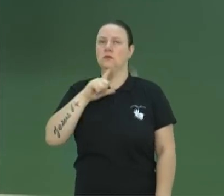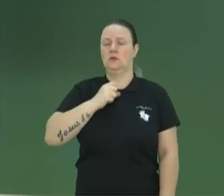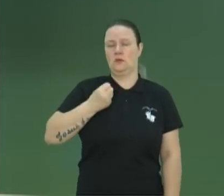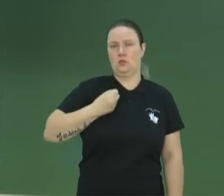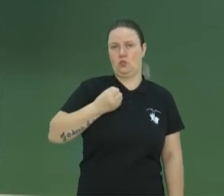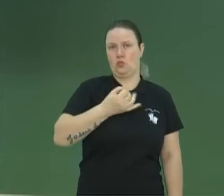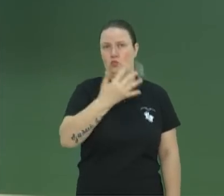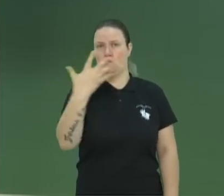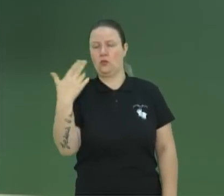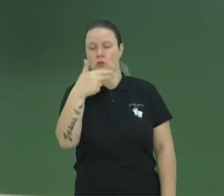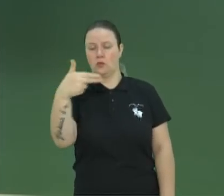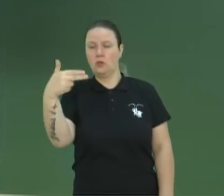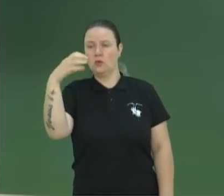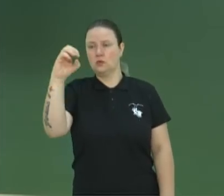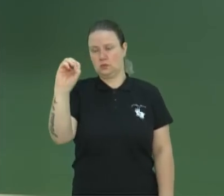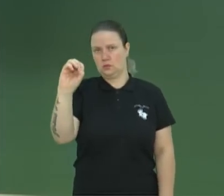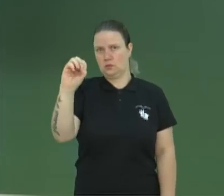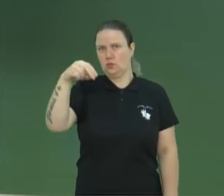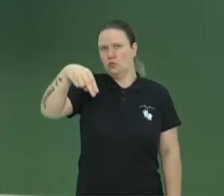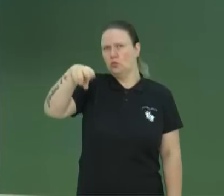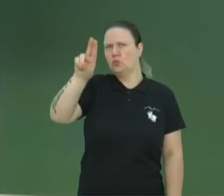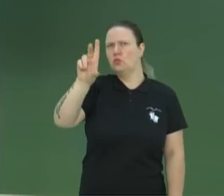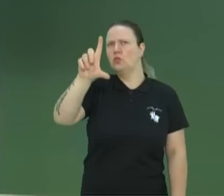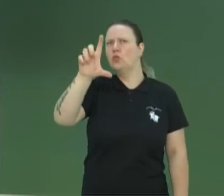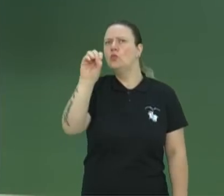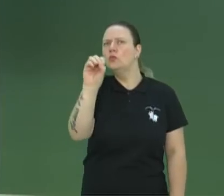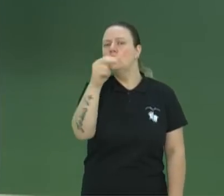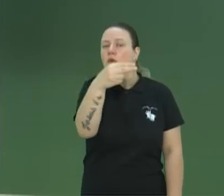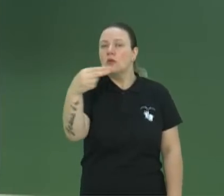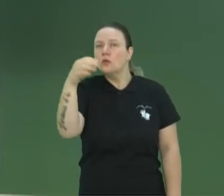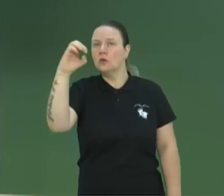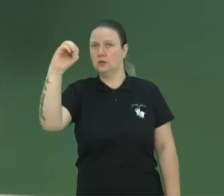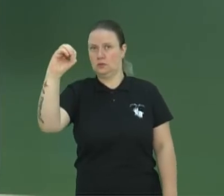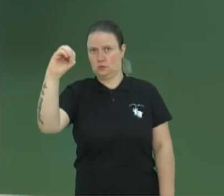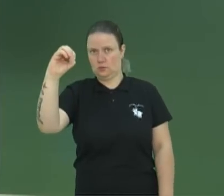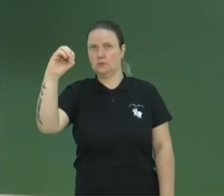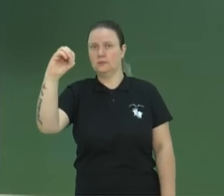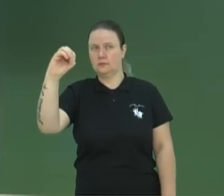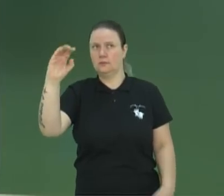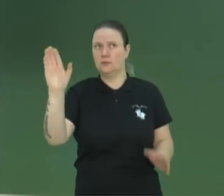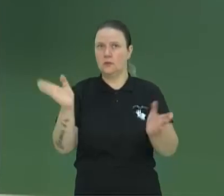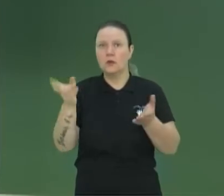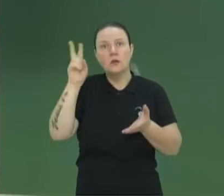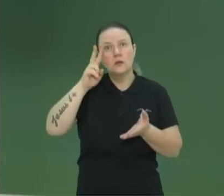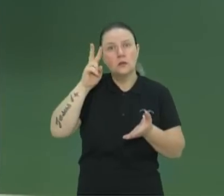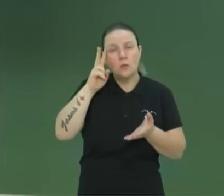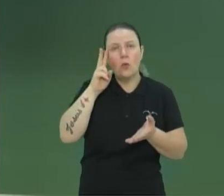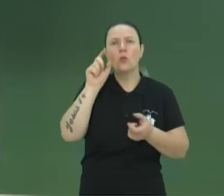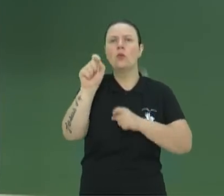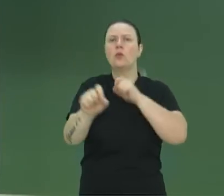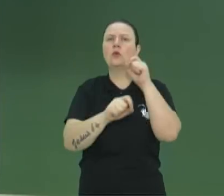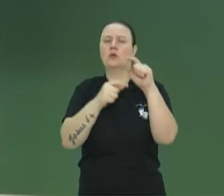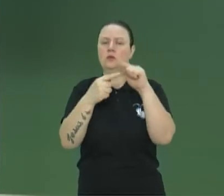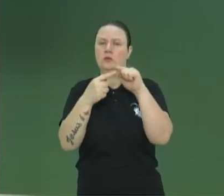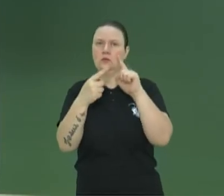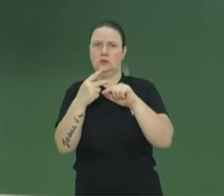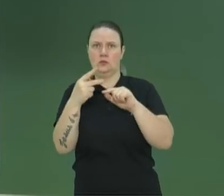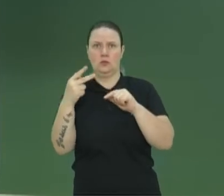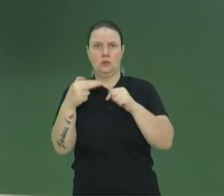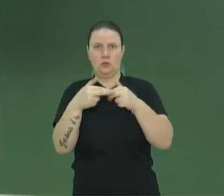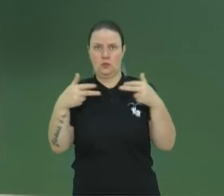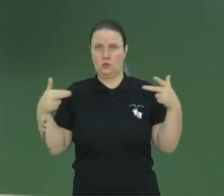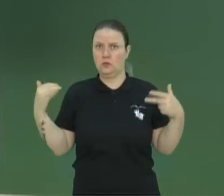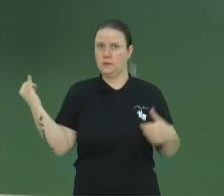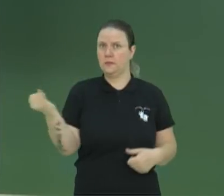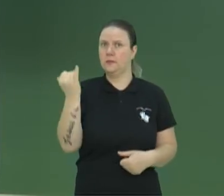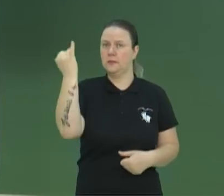a 0. Então, quantos elementos nulos tem uma matriz identidade? Então, tem que lembrar de 2 fatores importantes aí. O